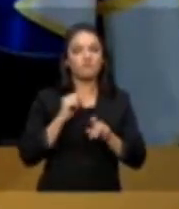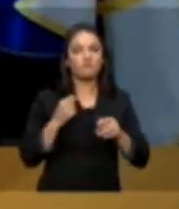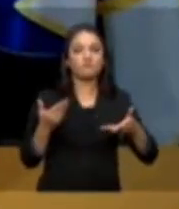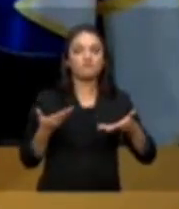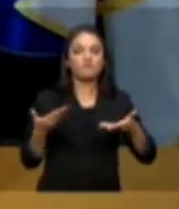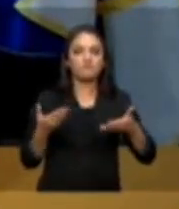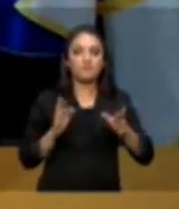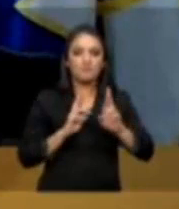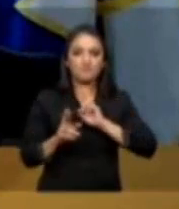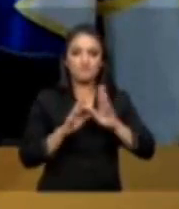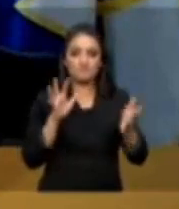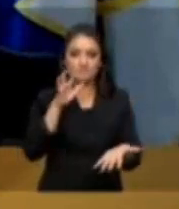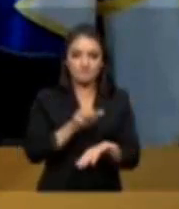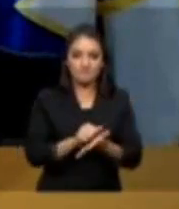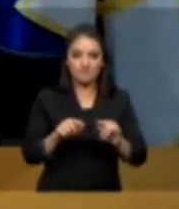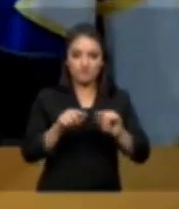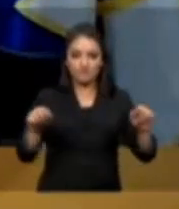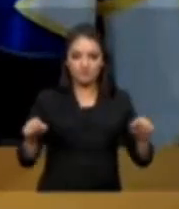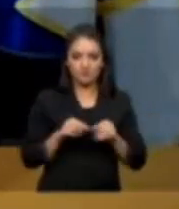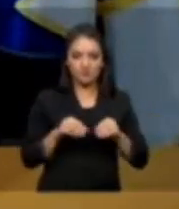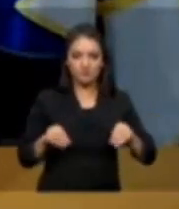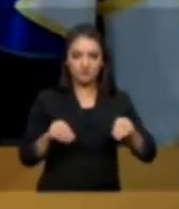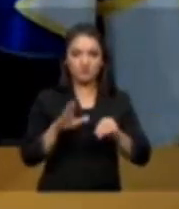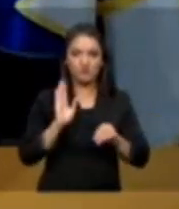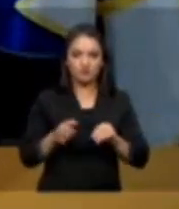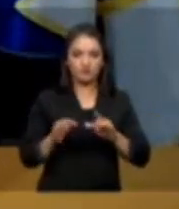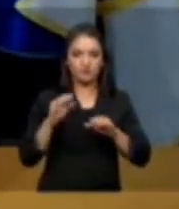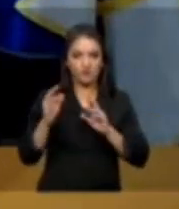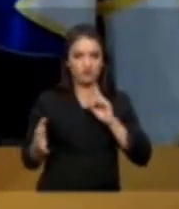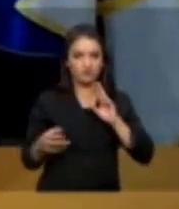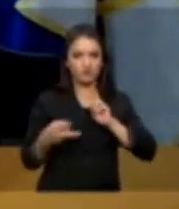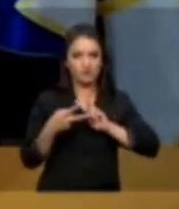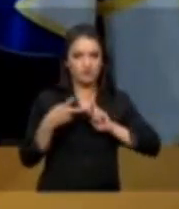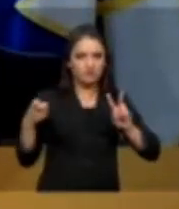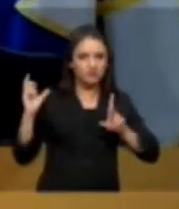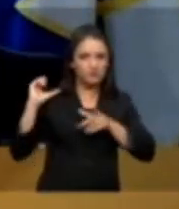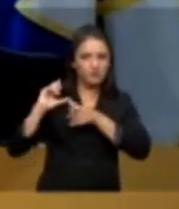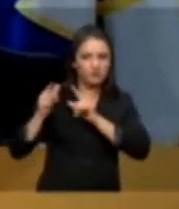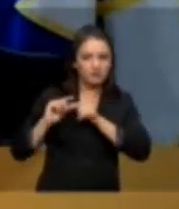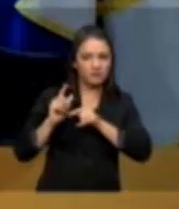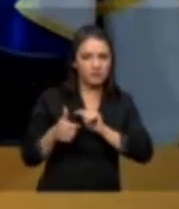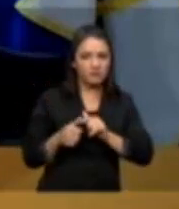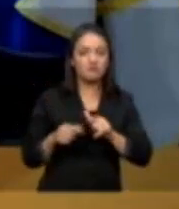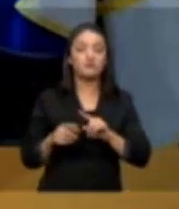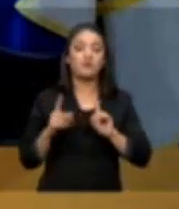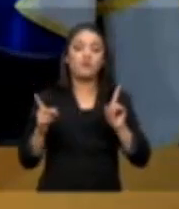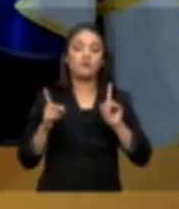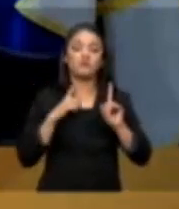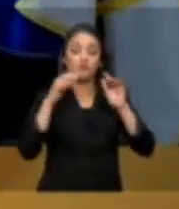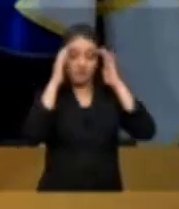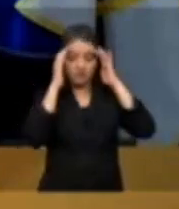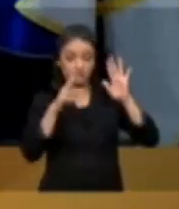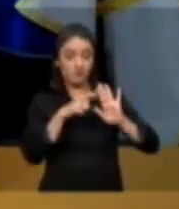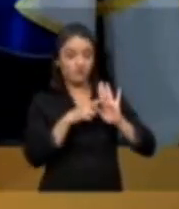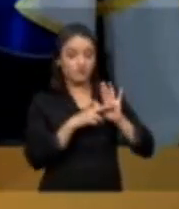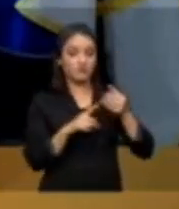posse das áreas de tradicional ocupação indígena à luz das regras dispostas